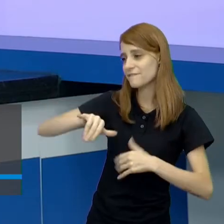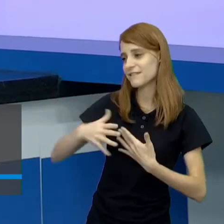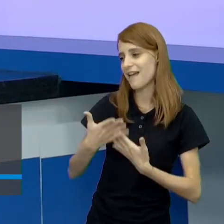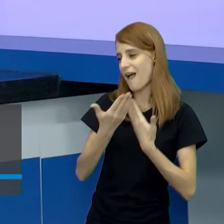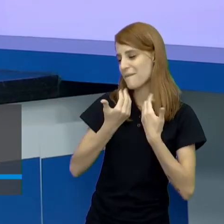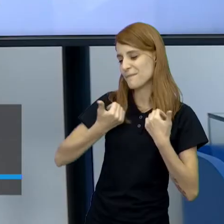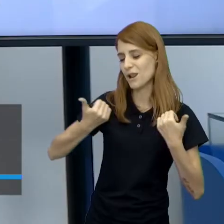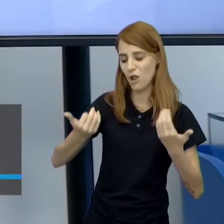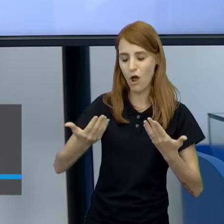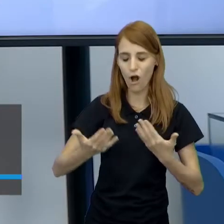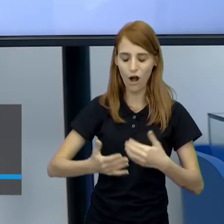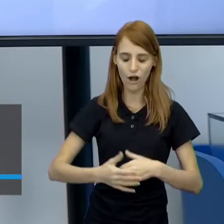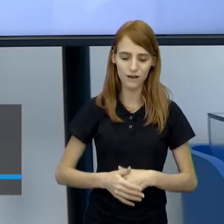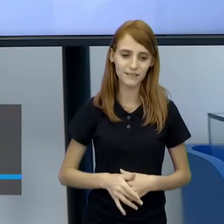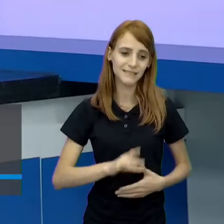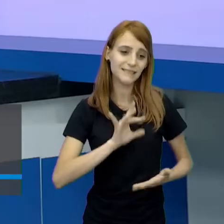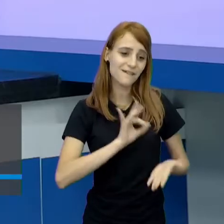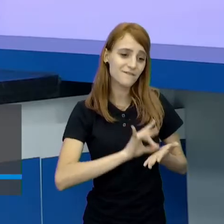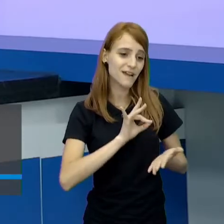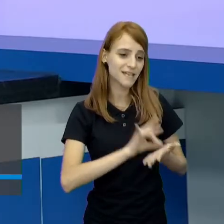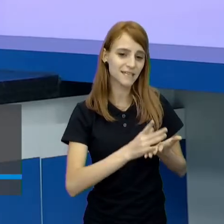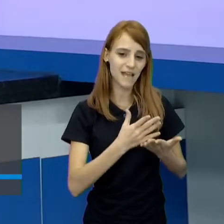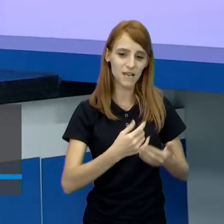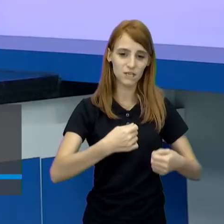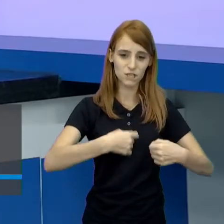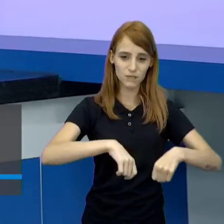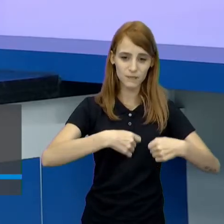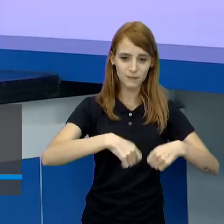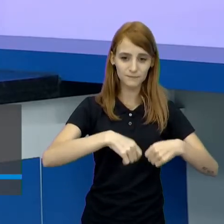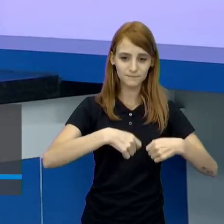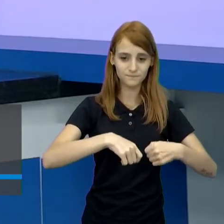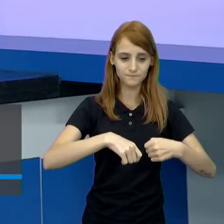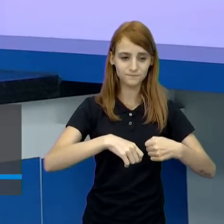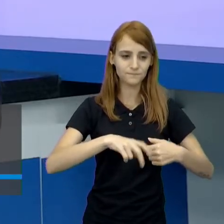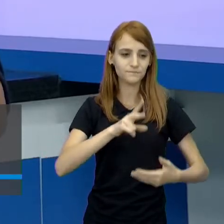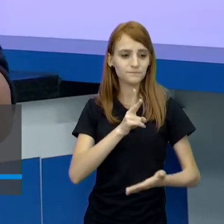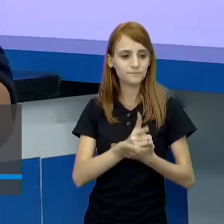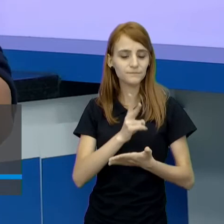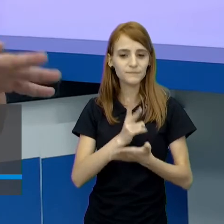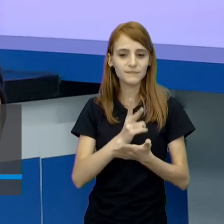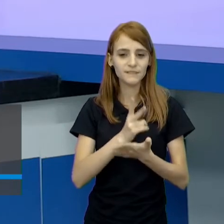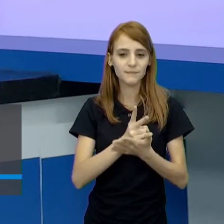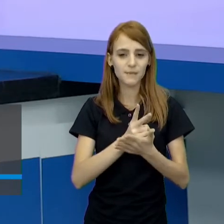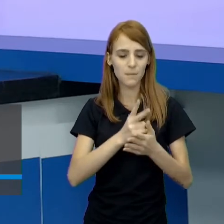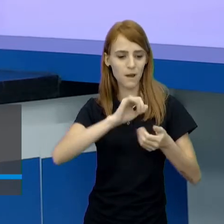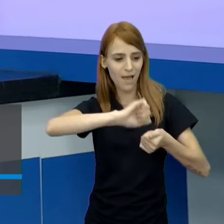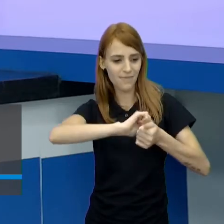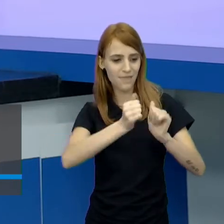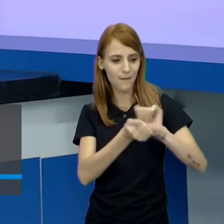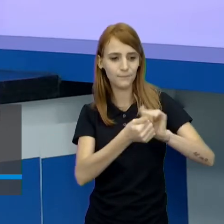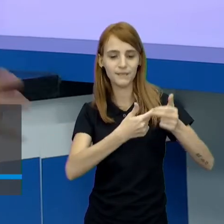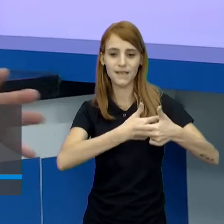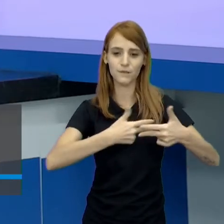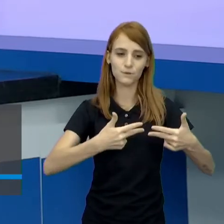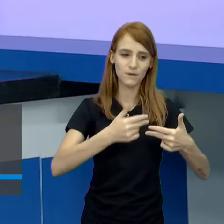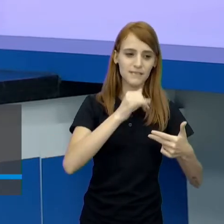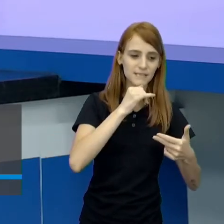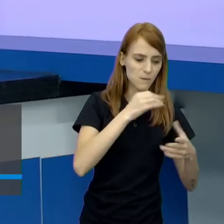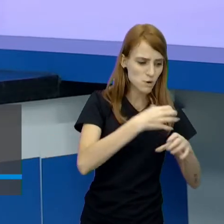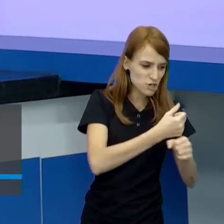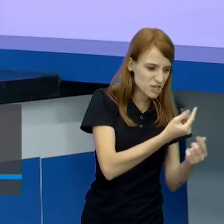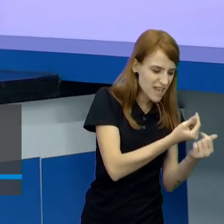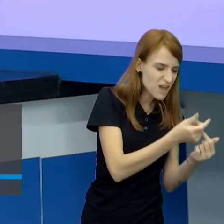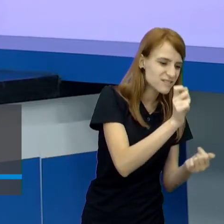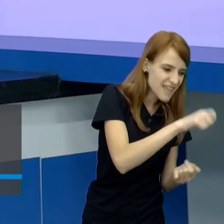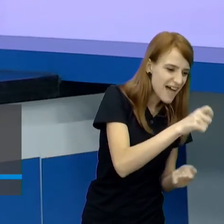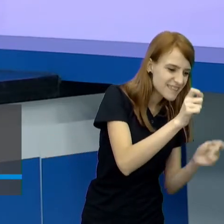uma sofre com pouco dinheiro. Exatamente, a gente tem muita resiliência, a gente tem que sempre ficar encaixando as coisas, vai dar, não vai dar, mas a gente